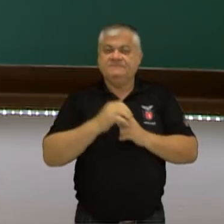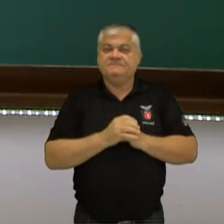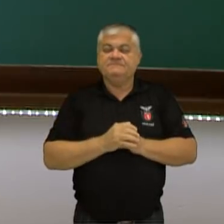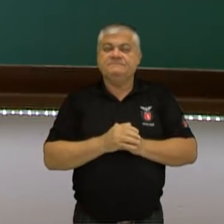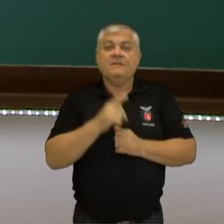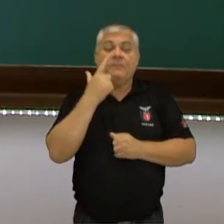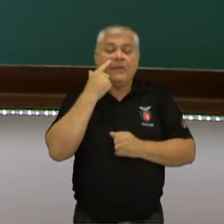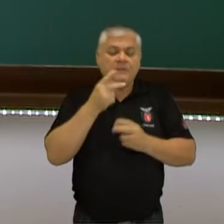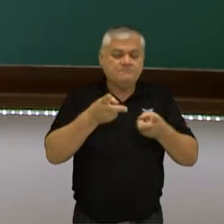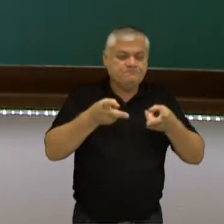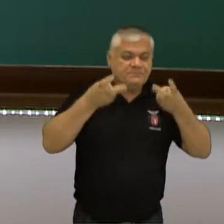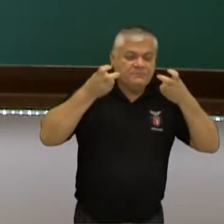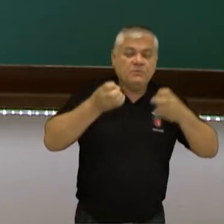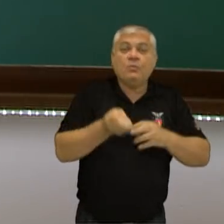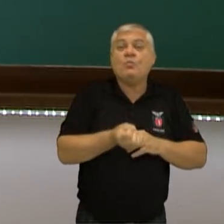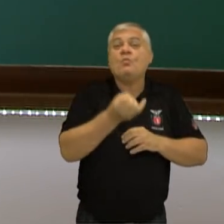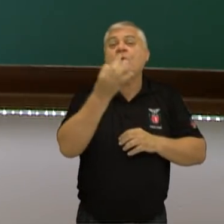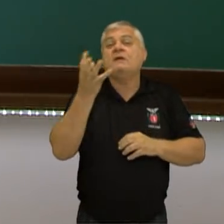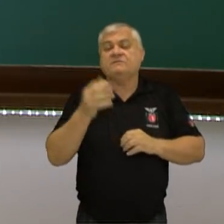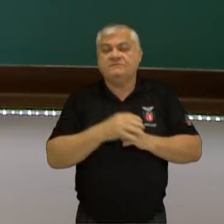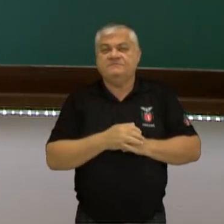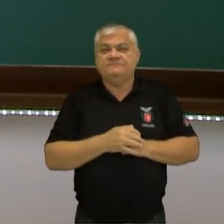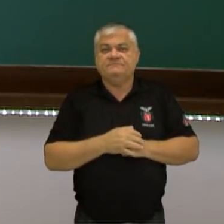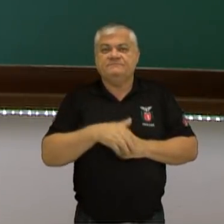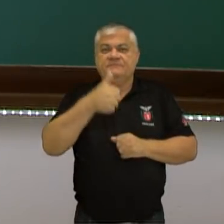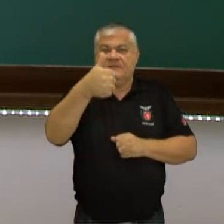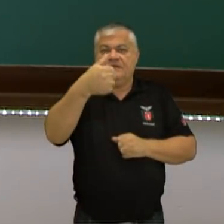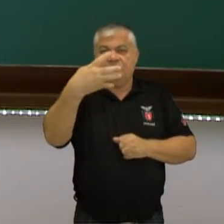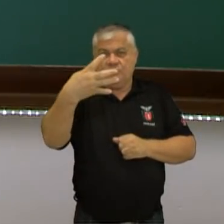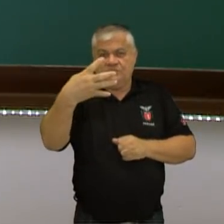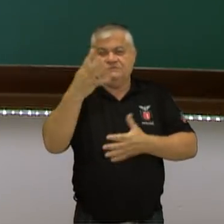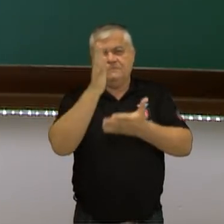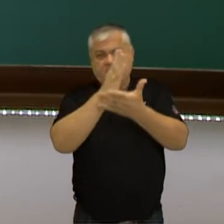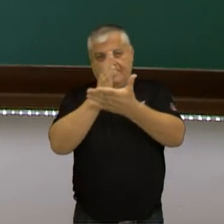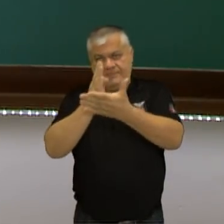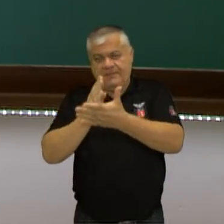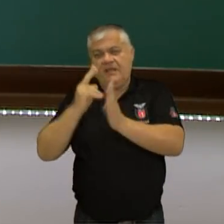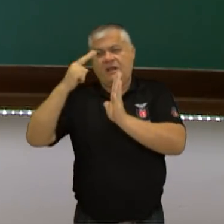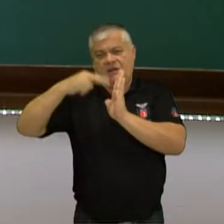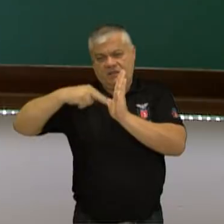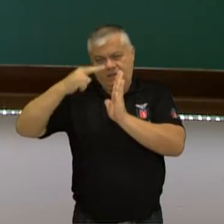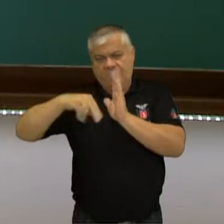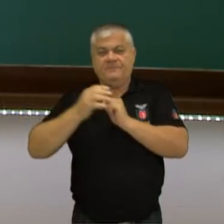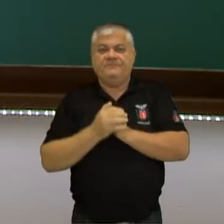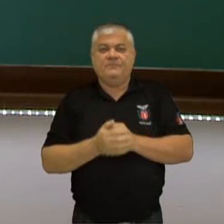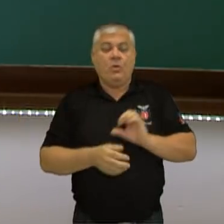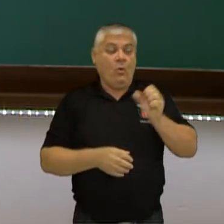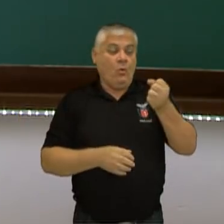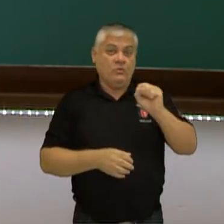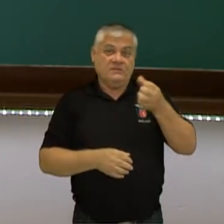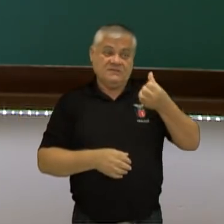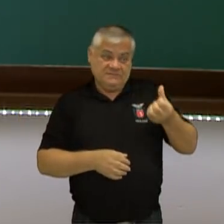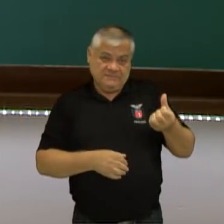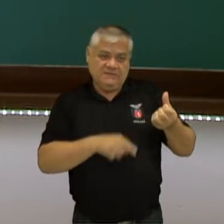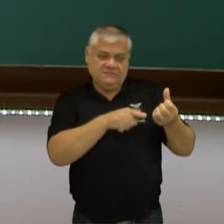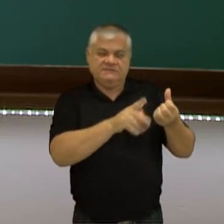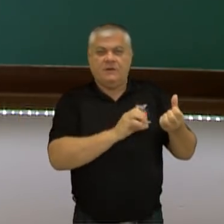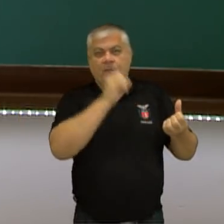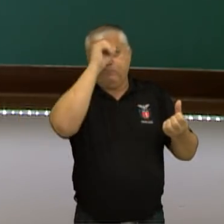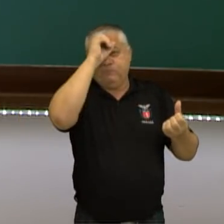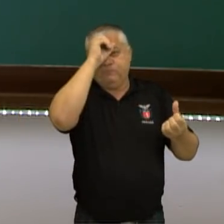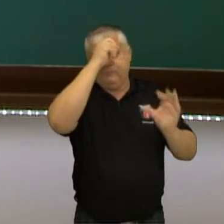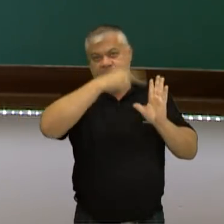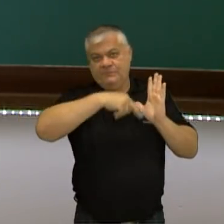saber aí a porcentagem certinho. Se eu pegar 14 partes, eu tenho quem sabe ler. Se eu pegar 86 partes, eu sei quem não